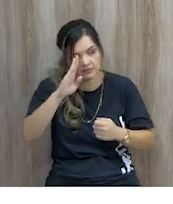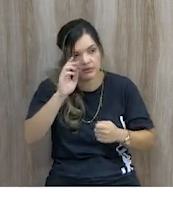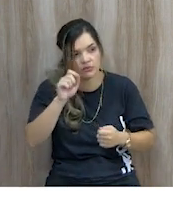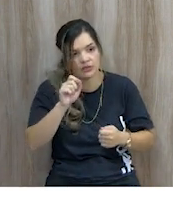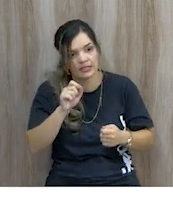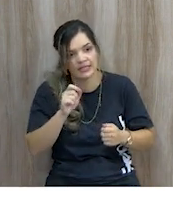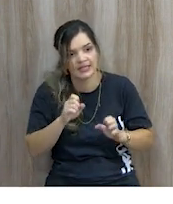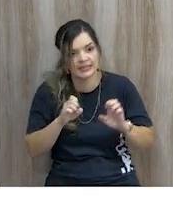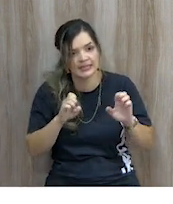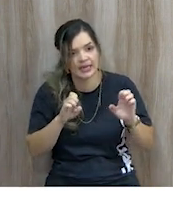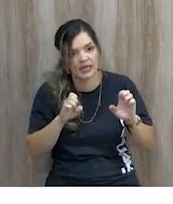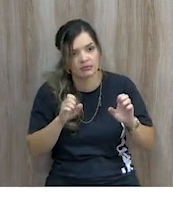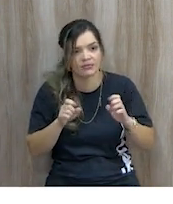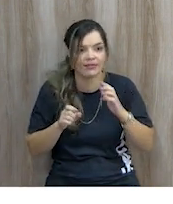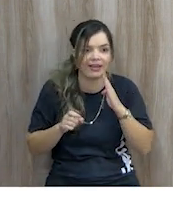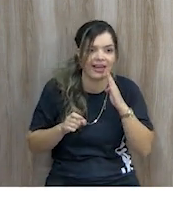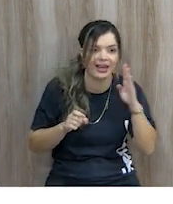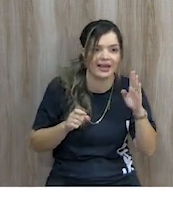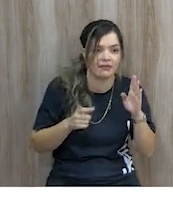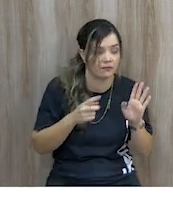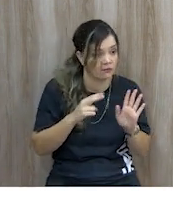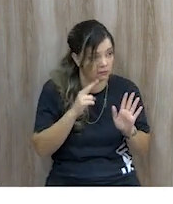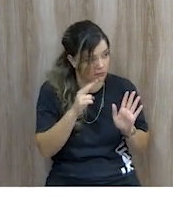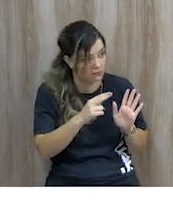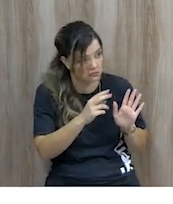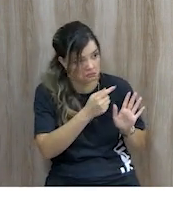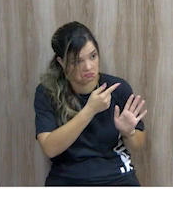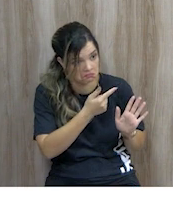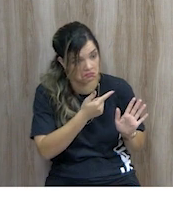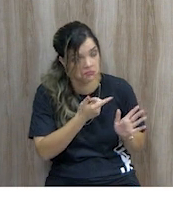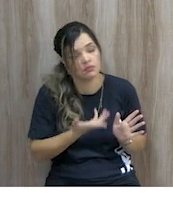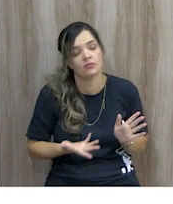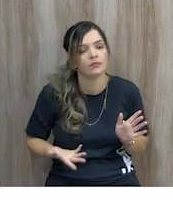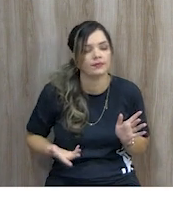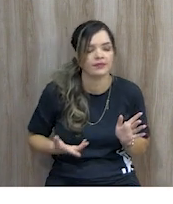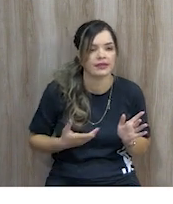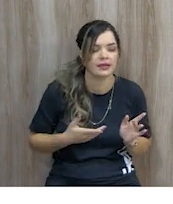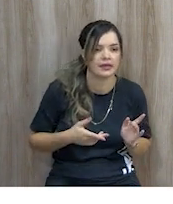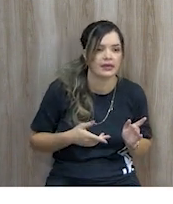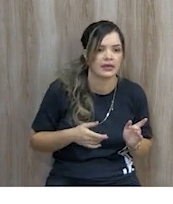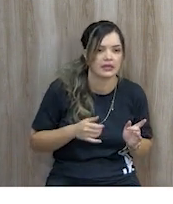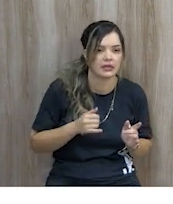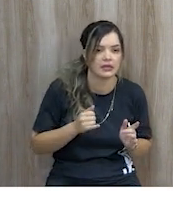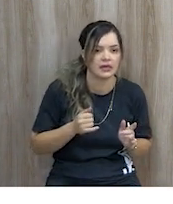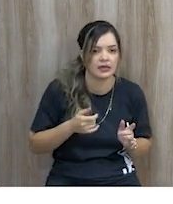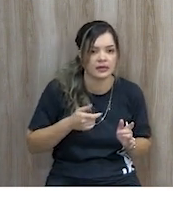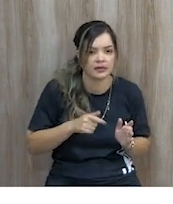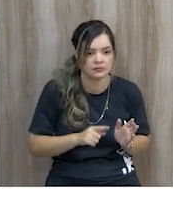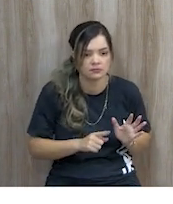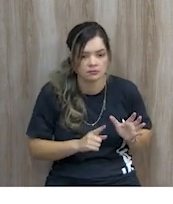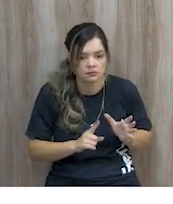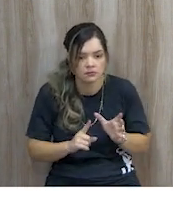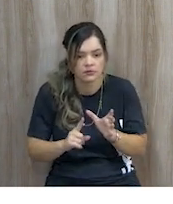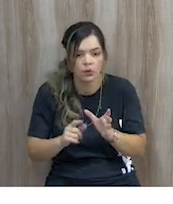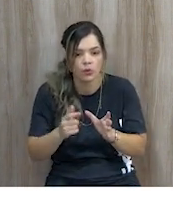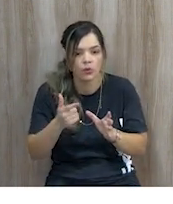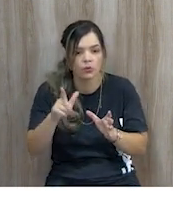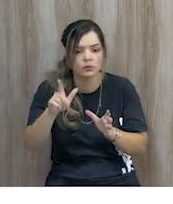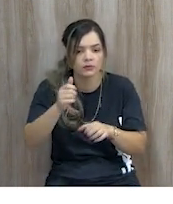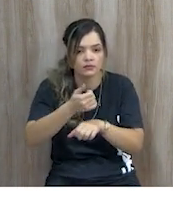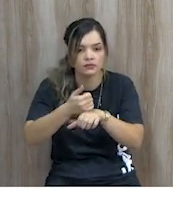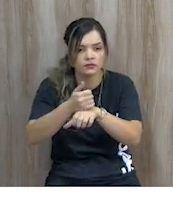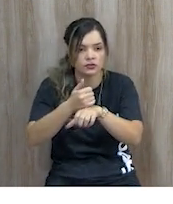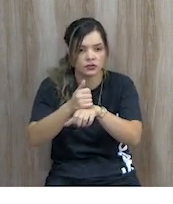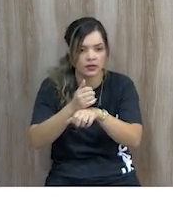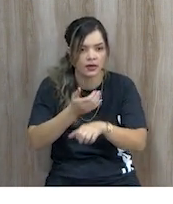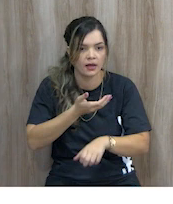paciente. Esse mesmo. Está conseguindo ver? E ele veio indicado por uma colega minha endodontista, porque o